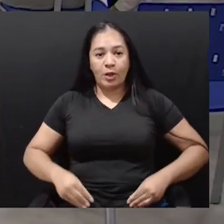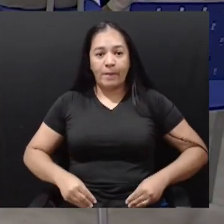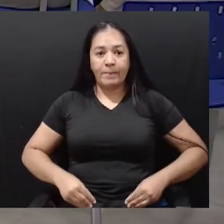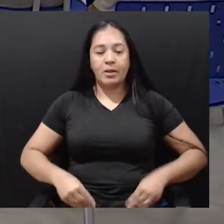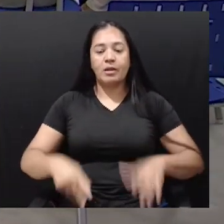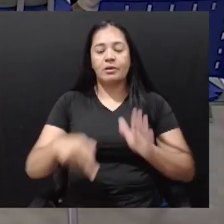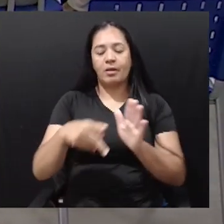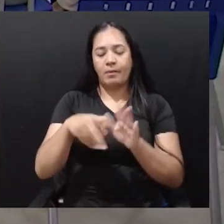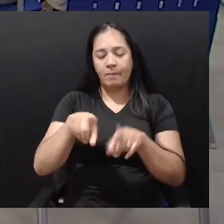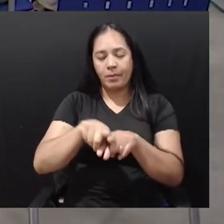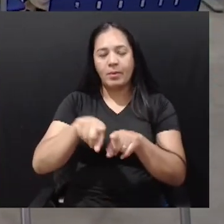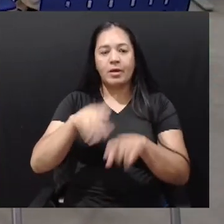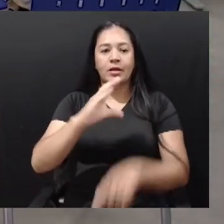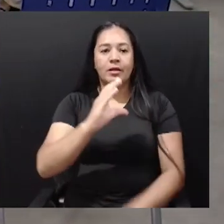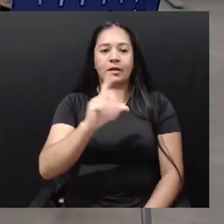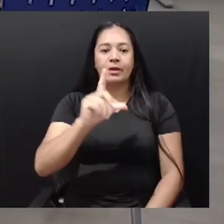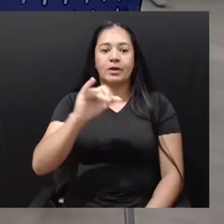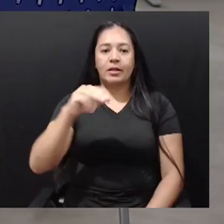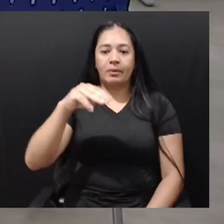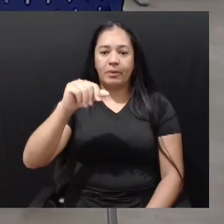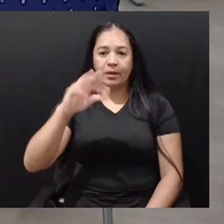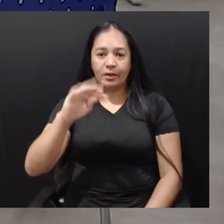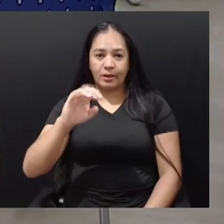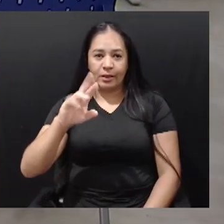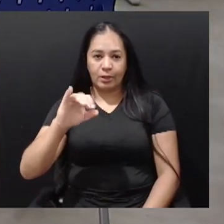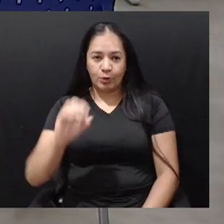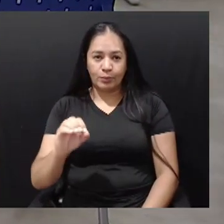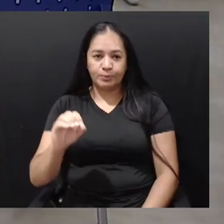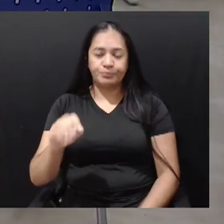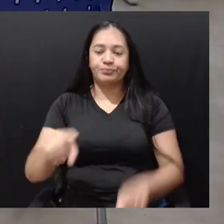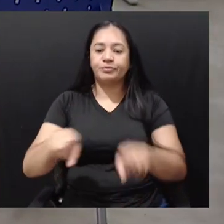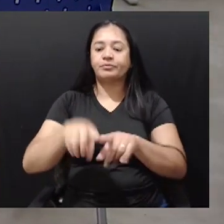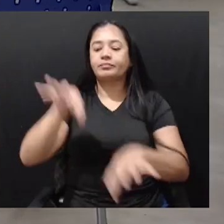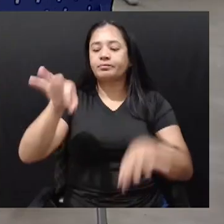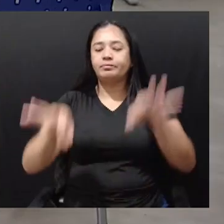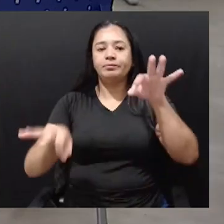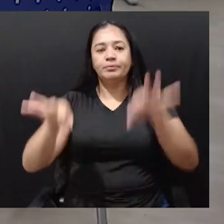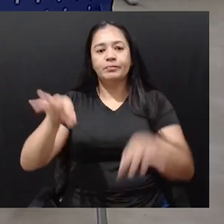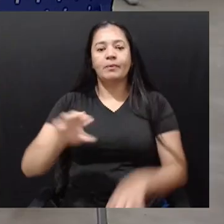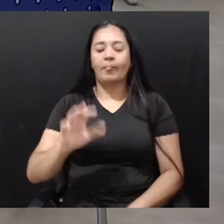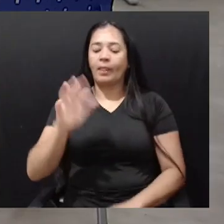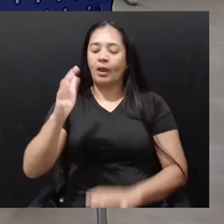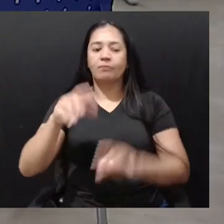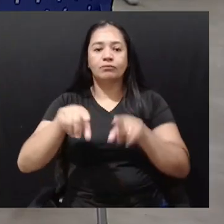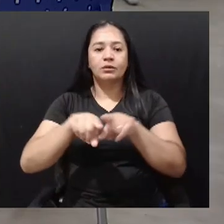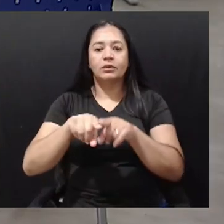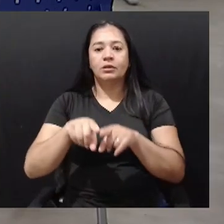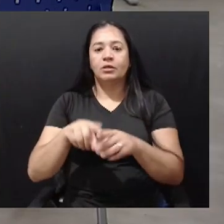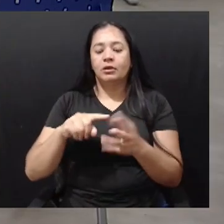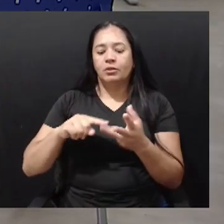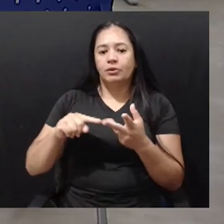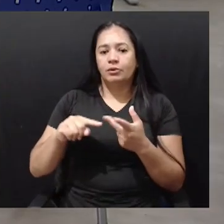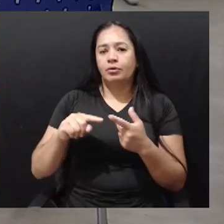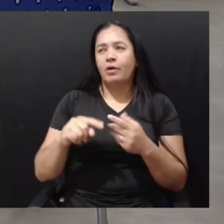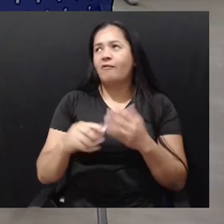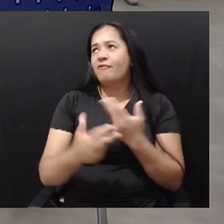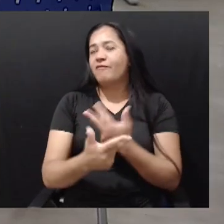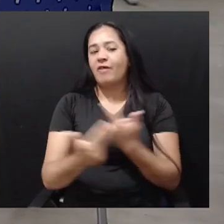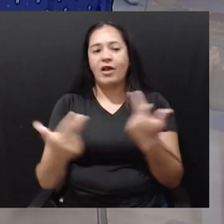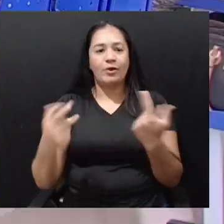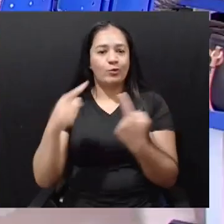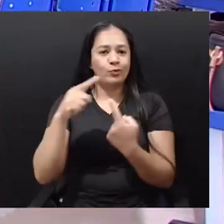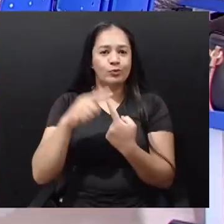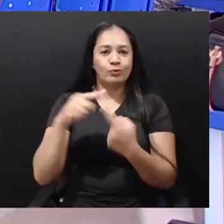semana. E a gente vai ter oficinas aqui também, de ikebana, de sais de banho. A gente vai